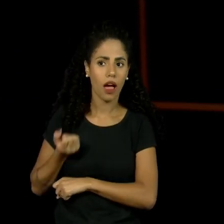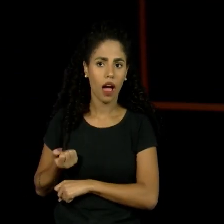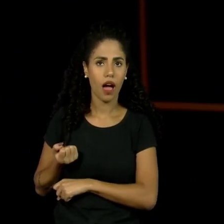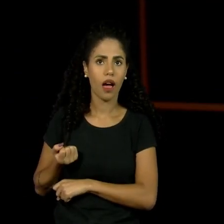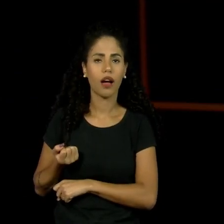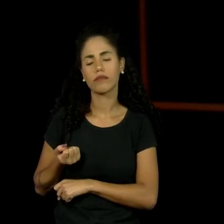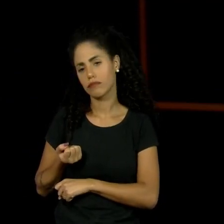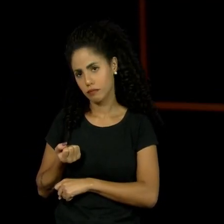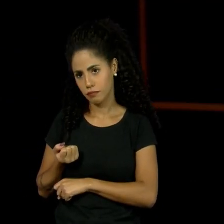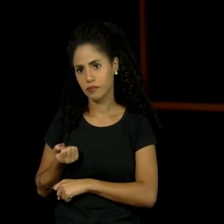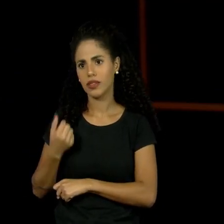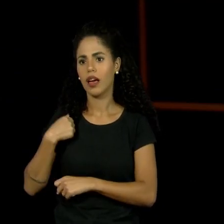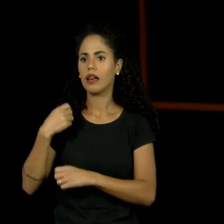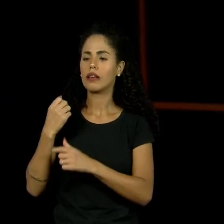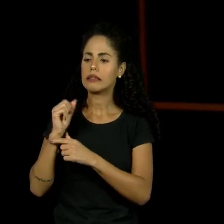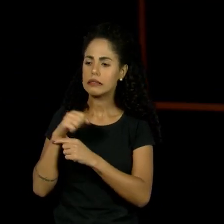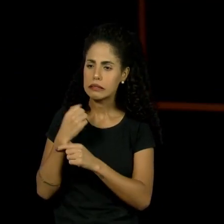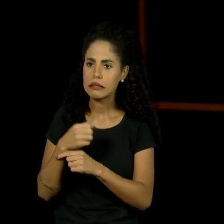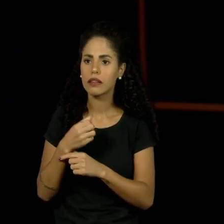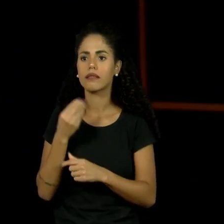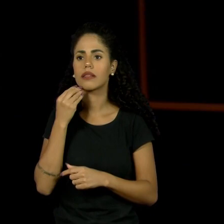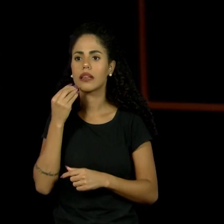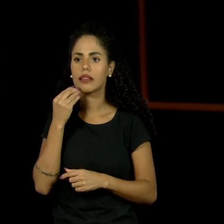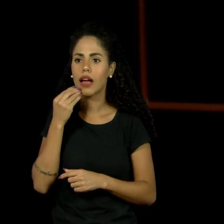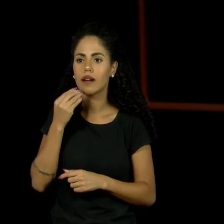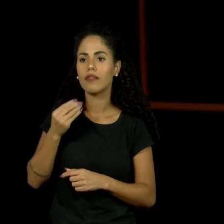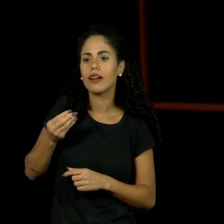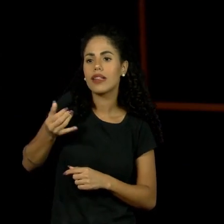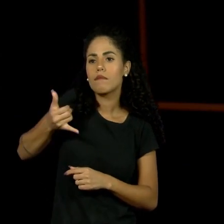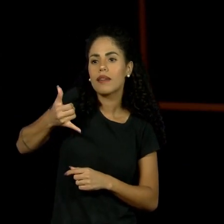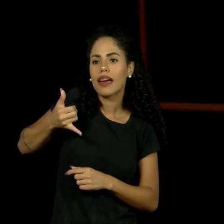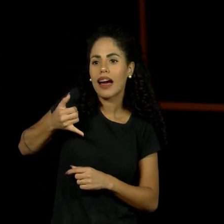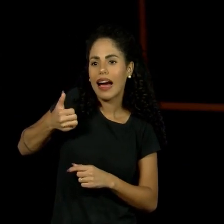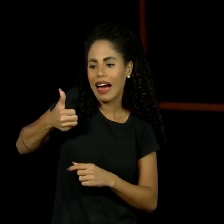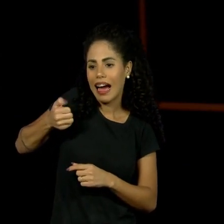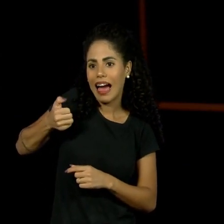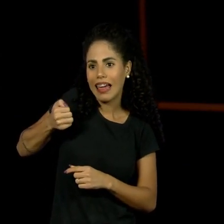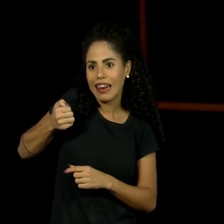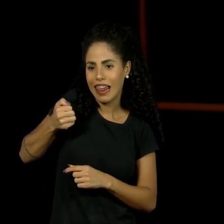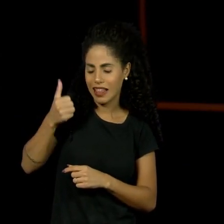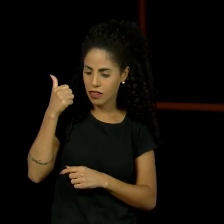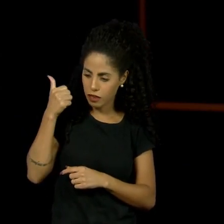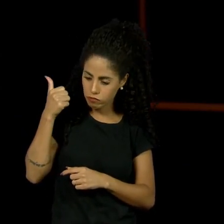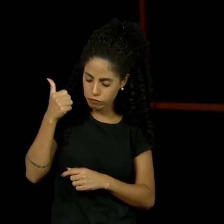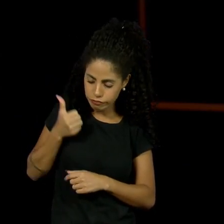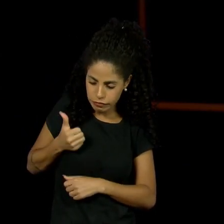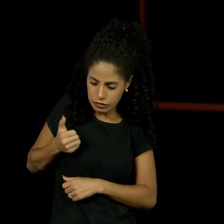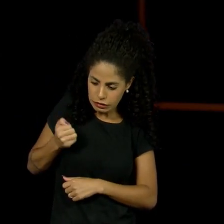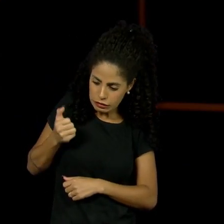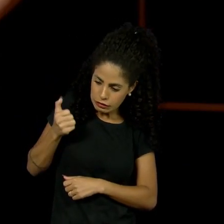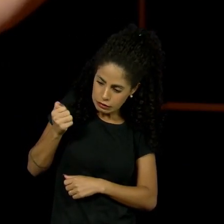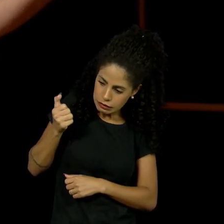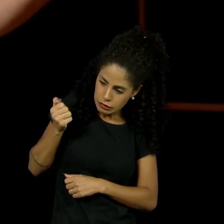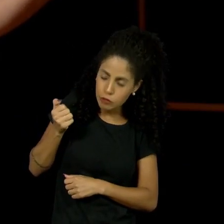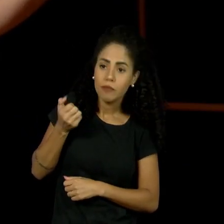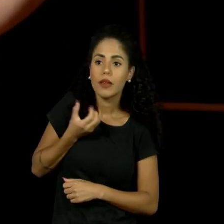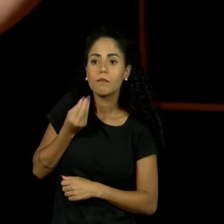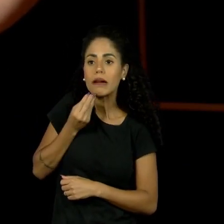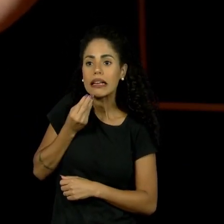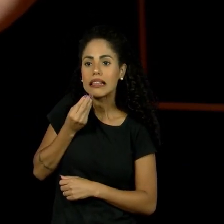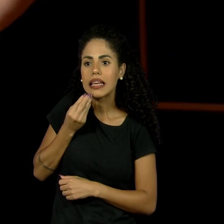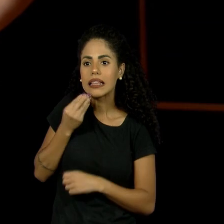Pat O'Brien, eu fazia exercícios segurando caneta nos dedos, mas não era o suficiente. Aí eu soube